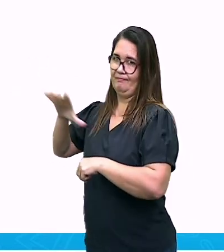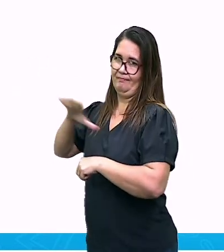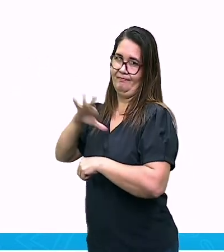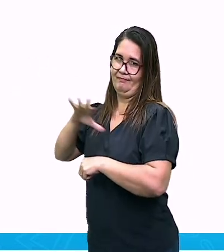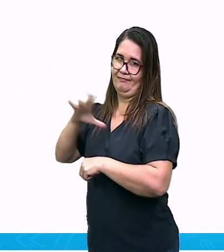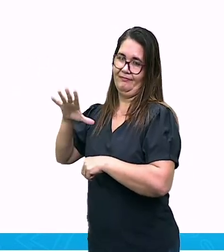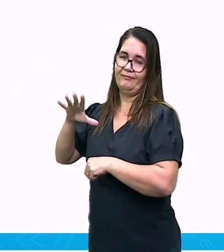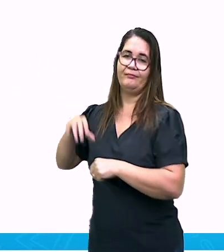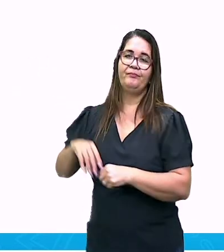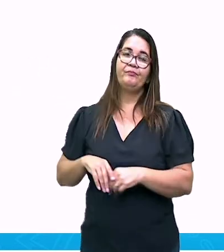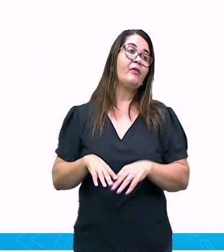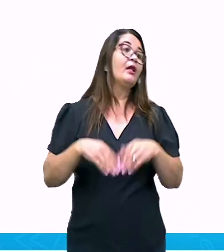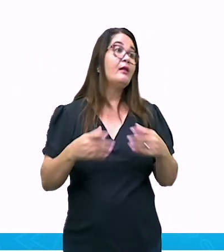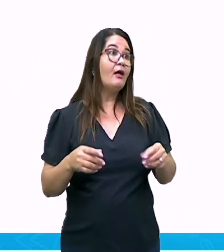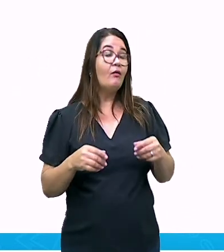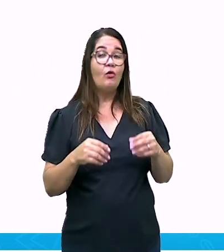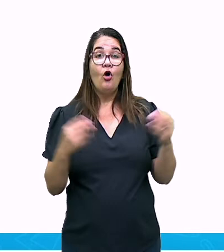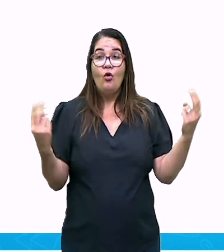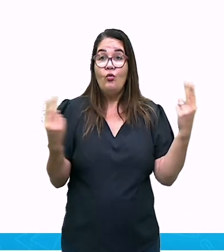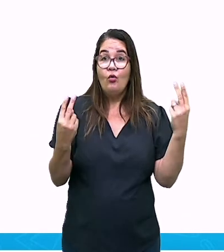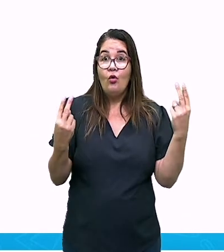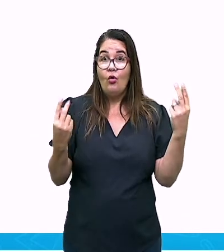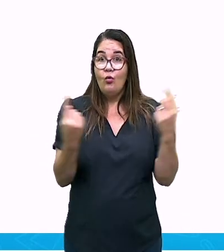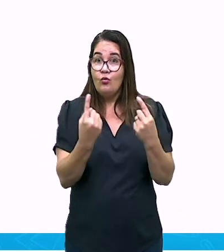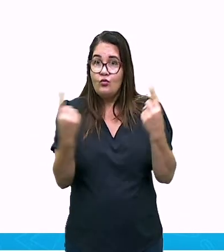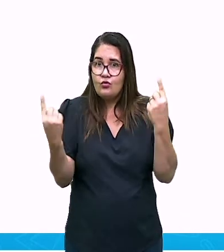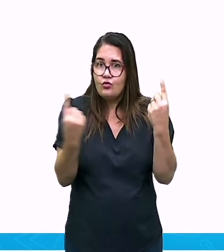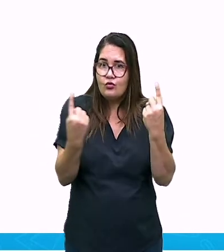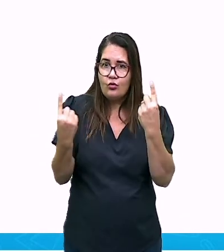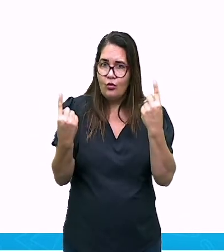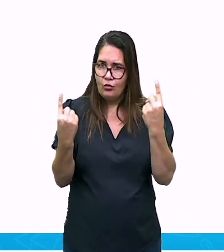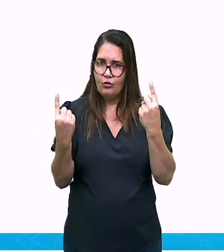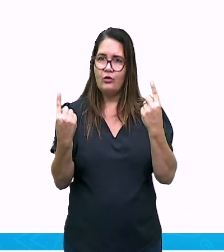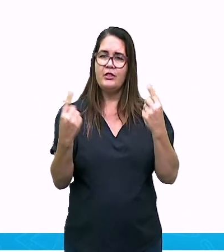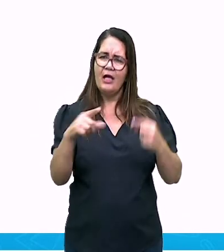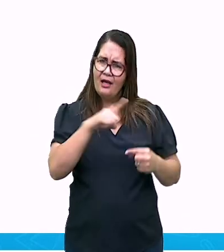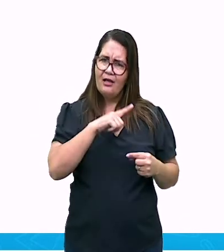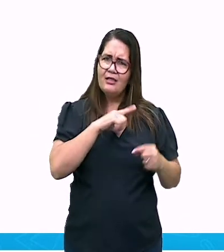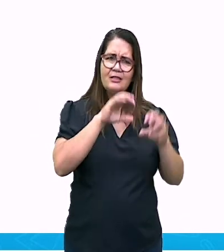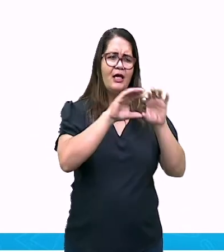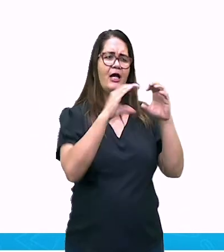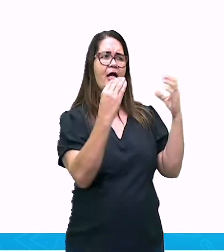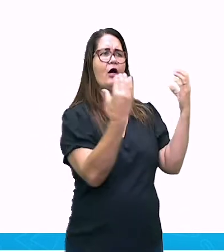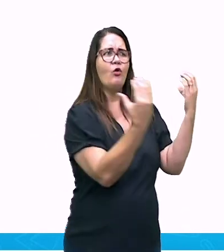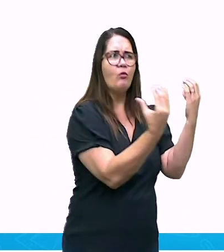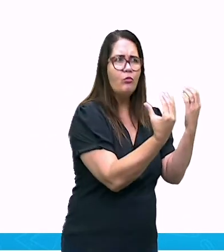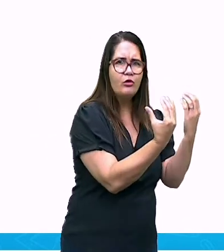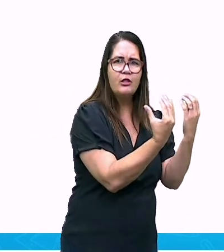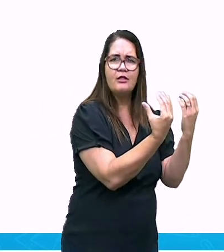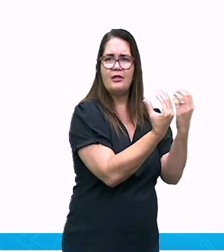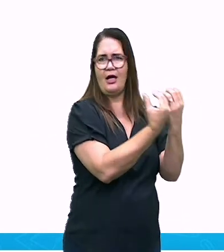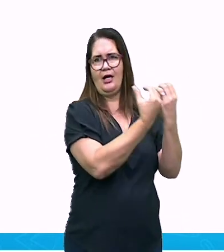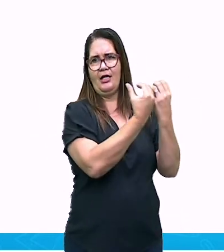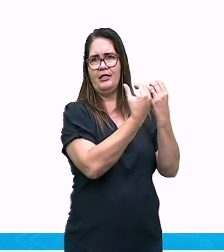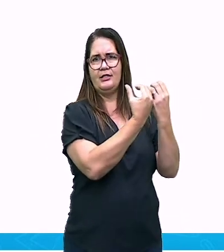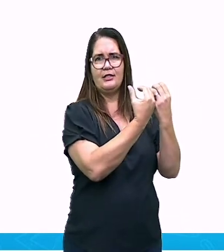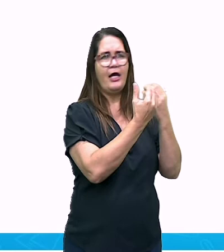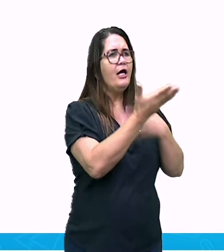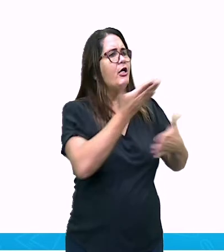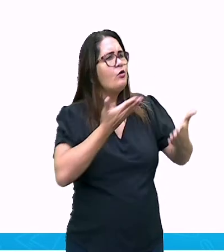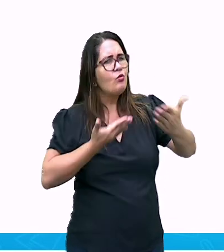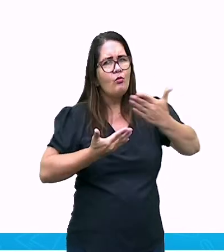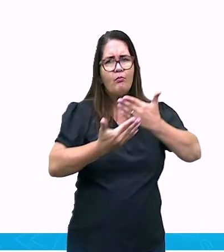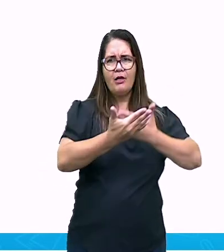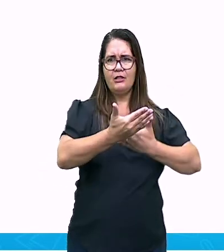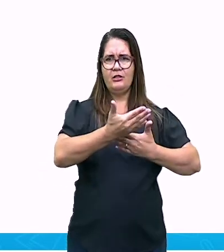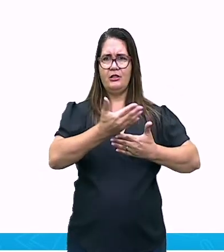diferentes dinâmicas sociais e econômicas e que mantêm relações entre si, como nós